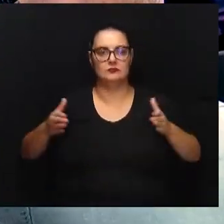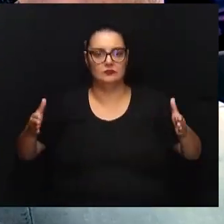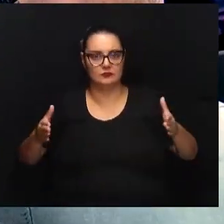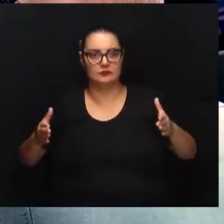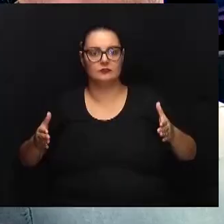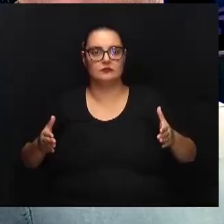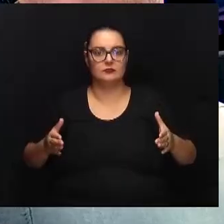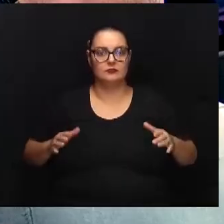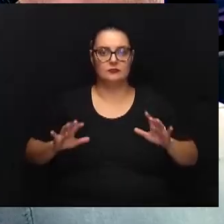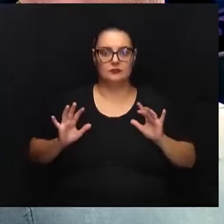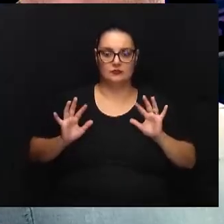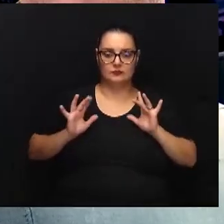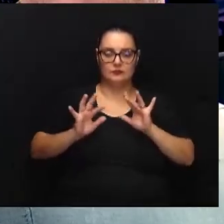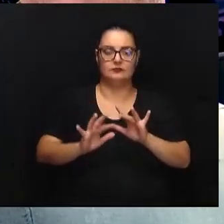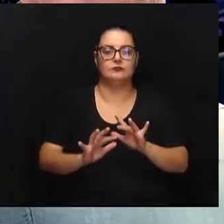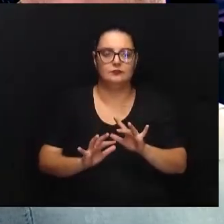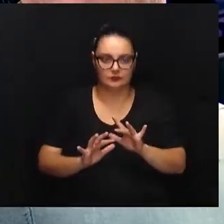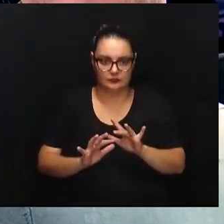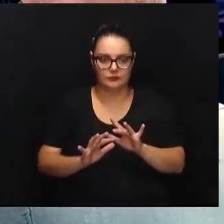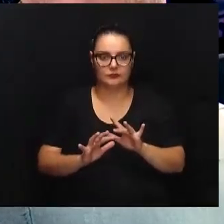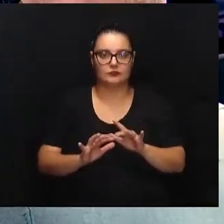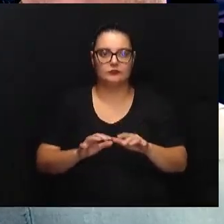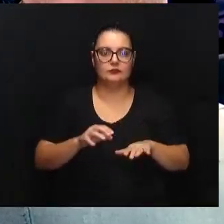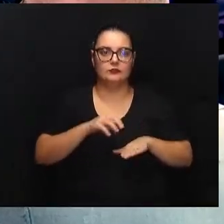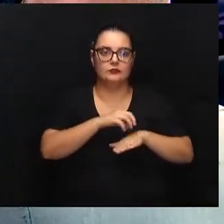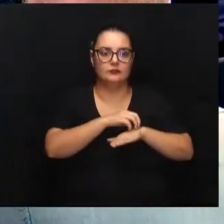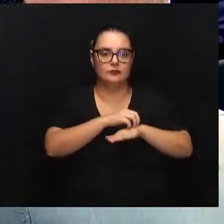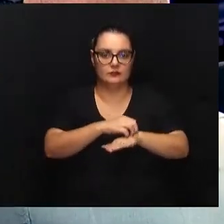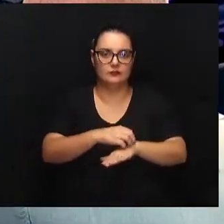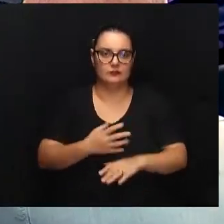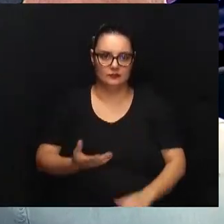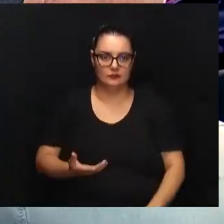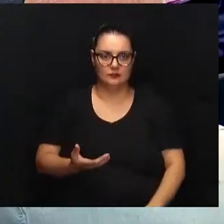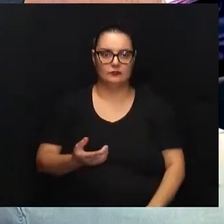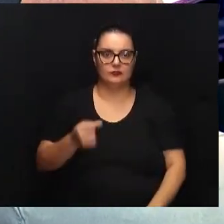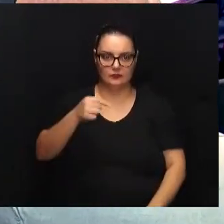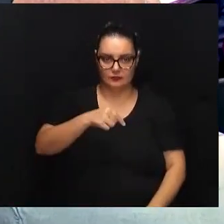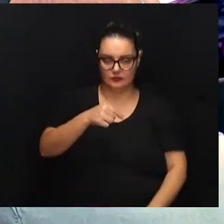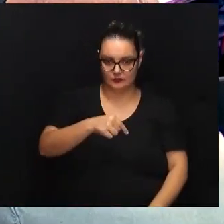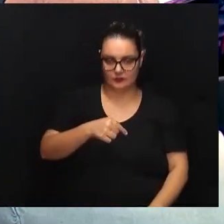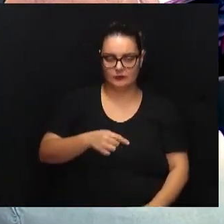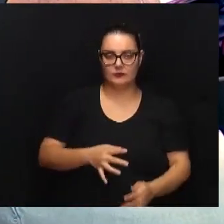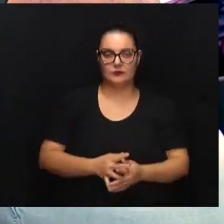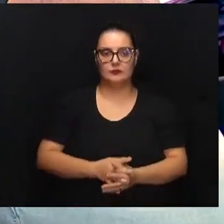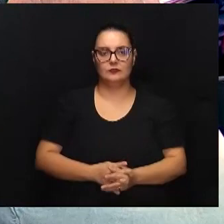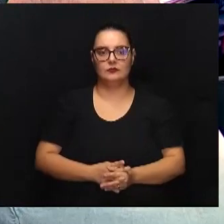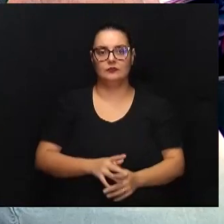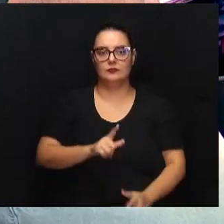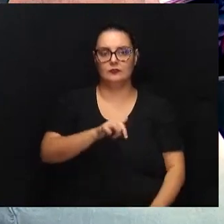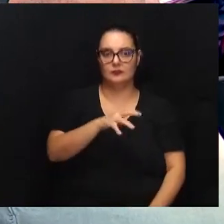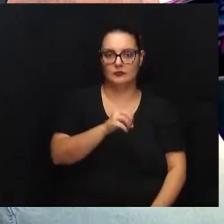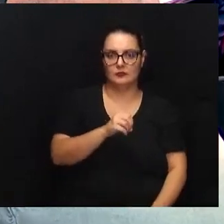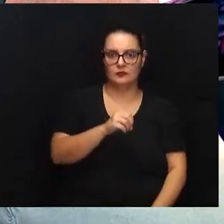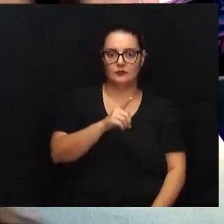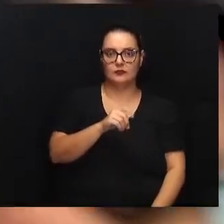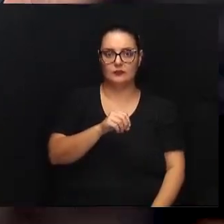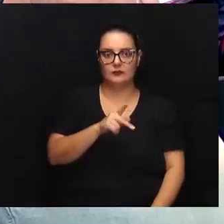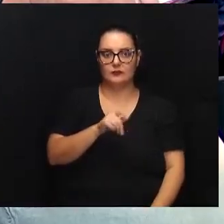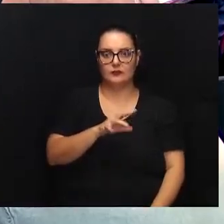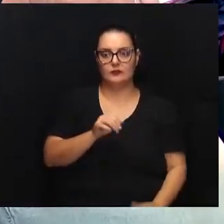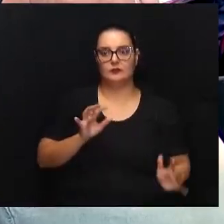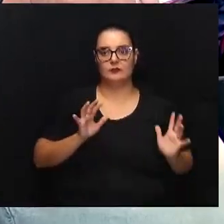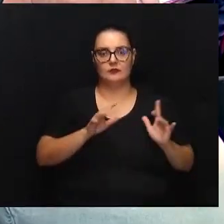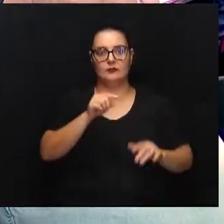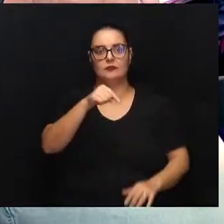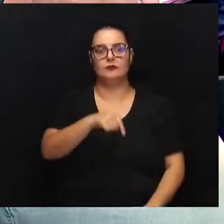Glicério Largona. Como o lugar que a gente concentrava para os ônibus, para a parada de São Paulo, era no Largo